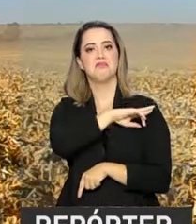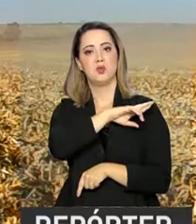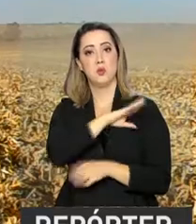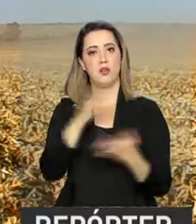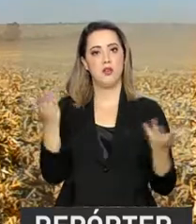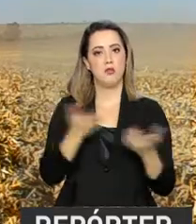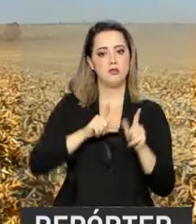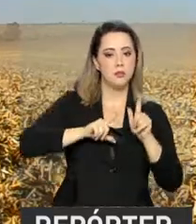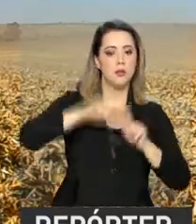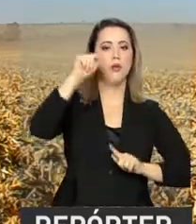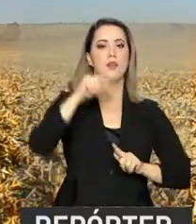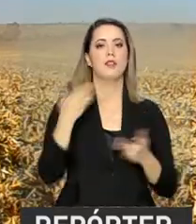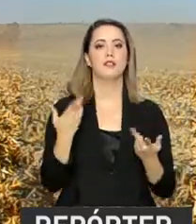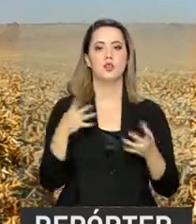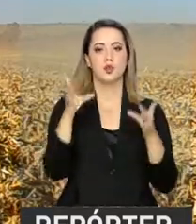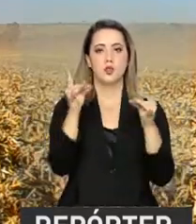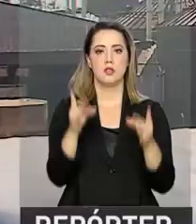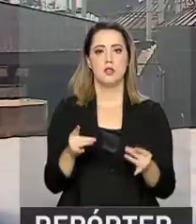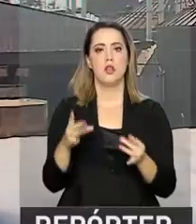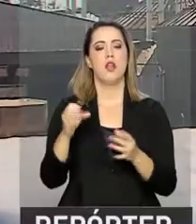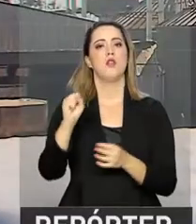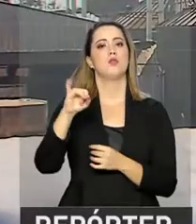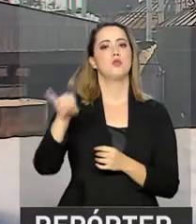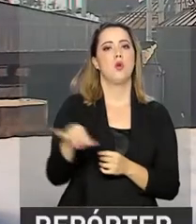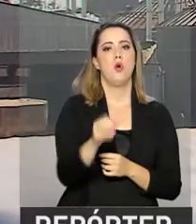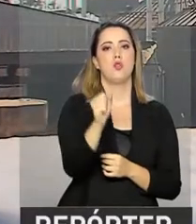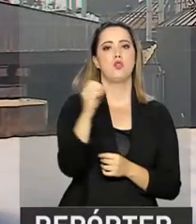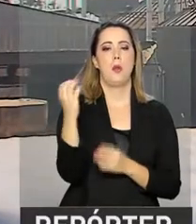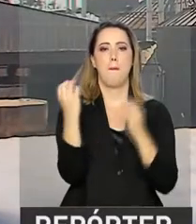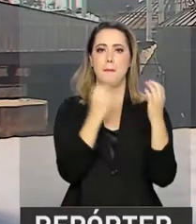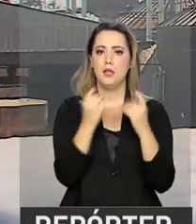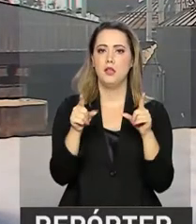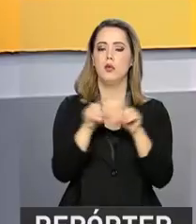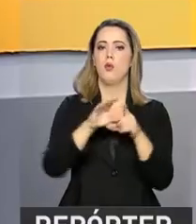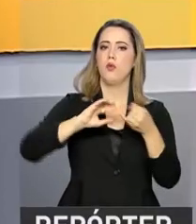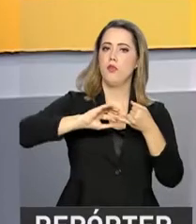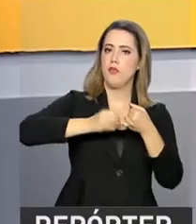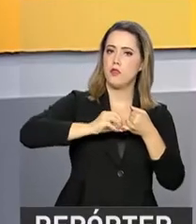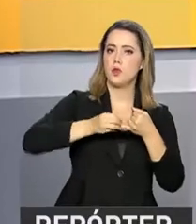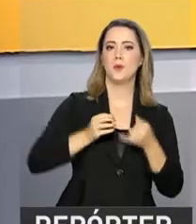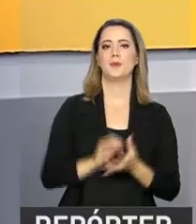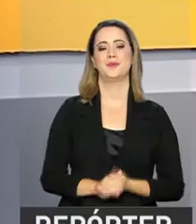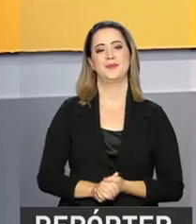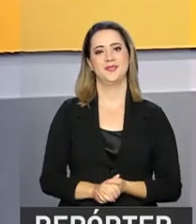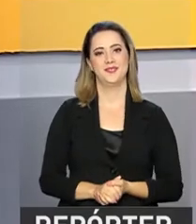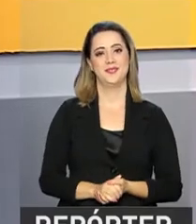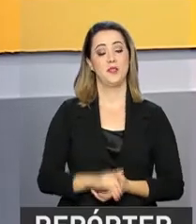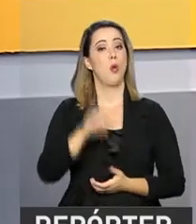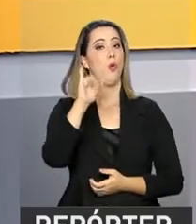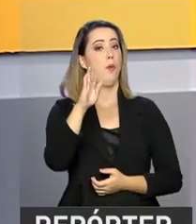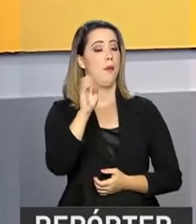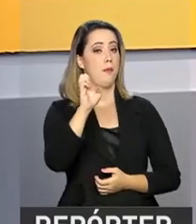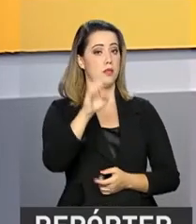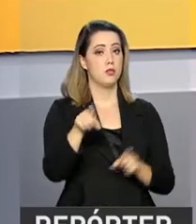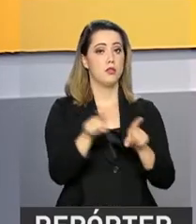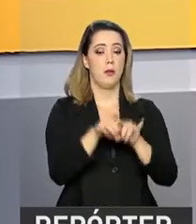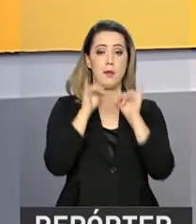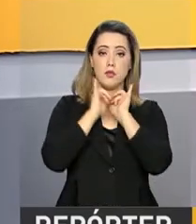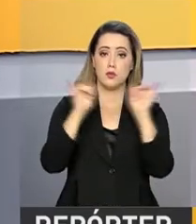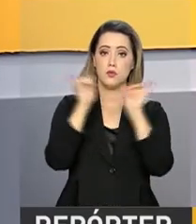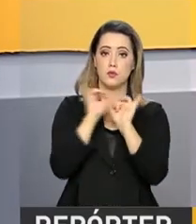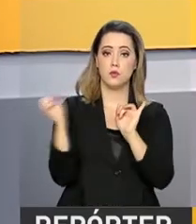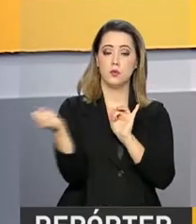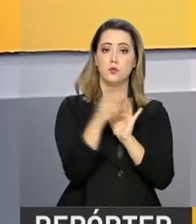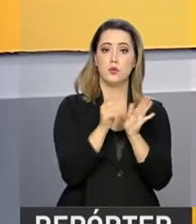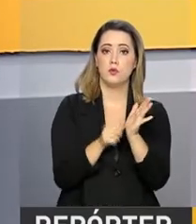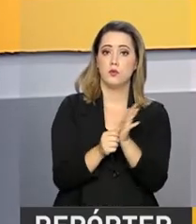destaques da produção fica com a soja milho e feijão o idéia é também divulgou mais uma estimativa para a